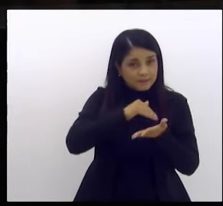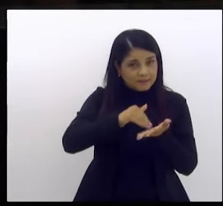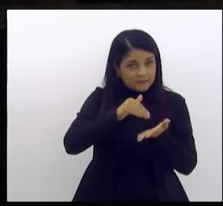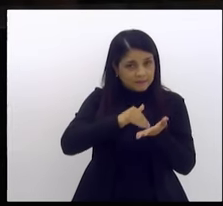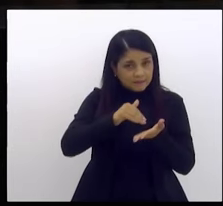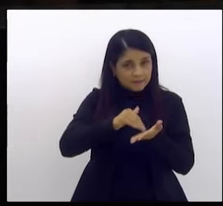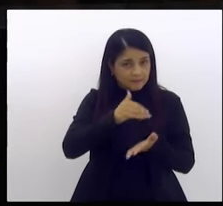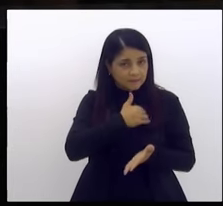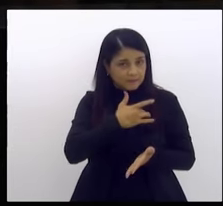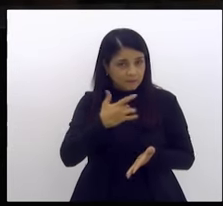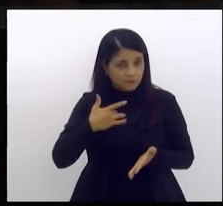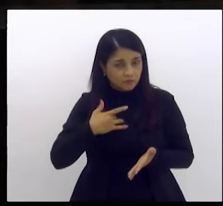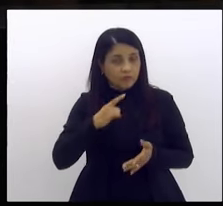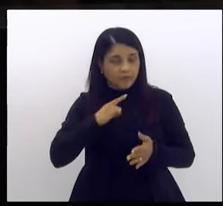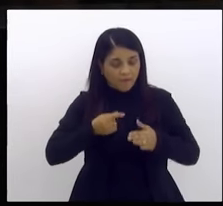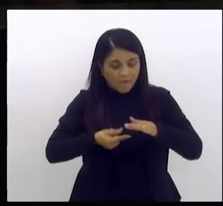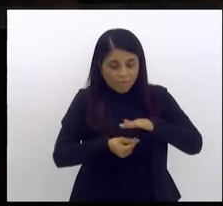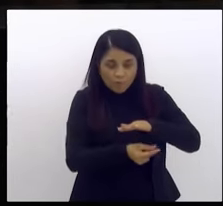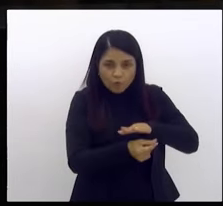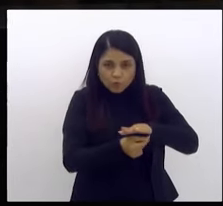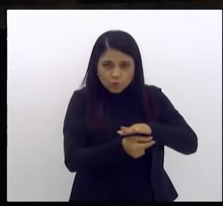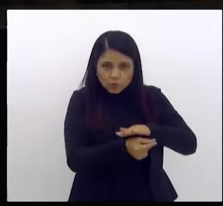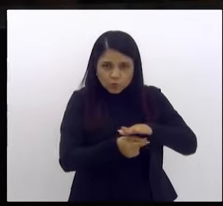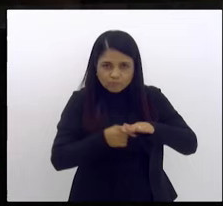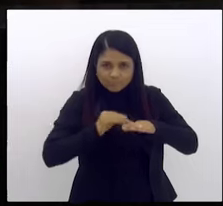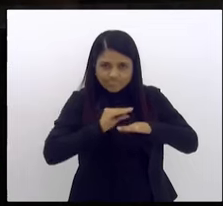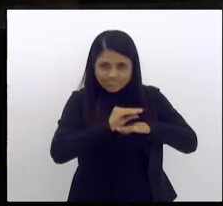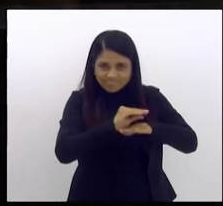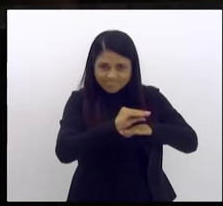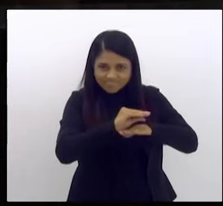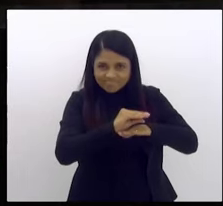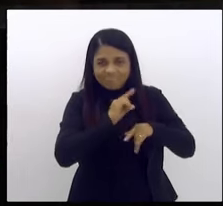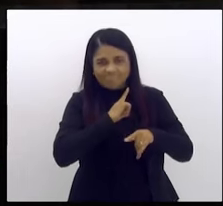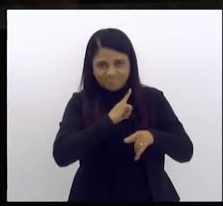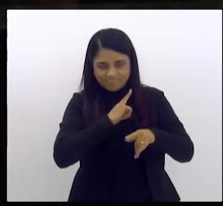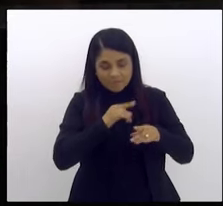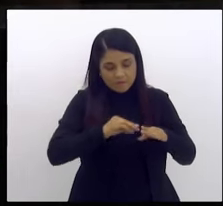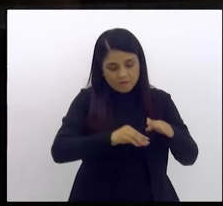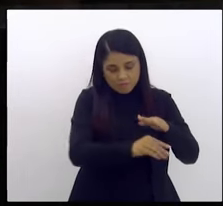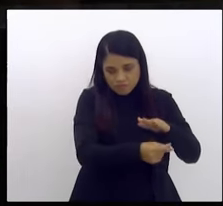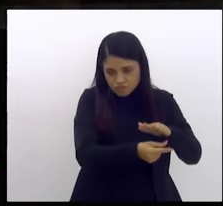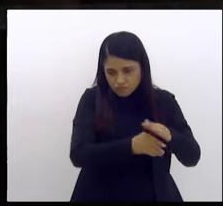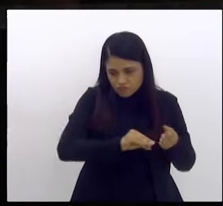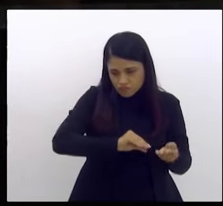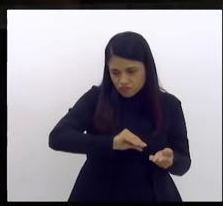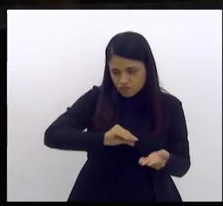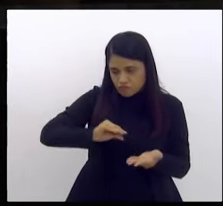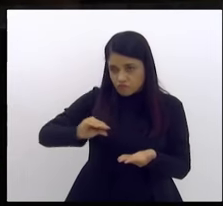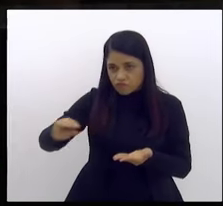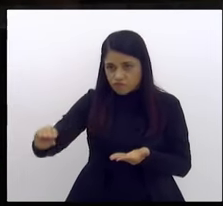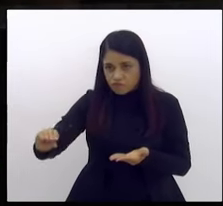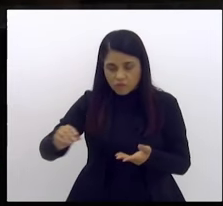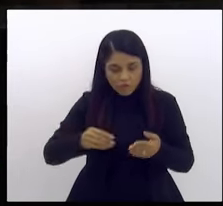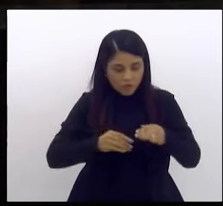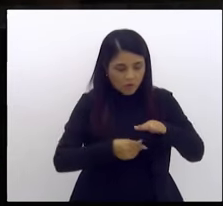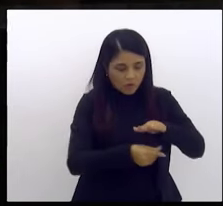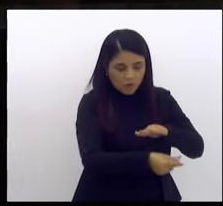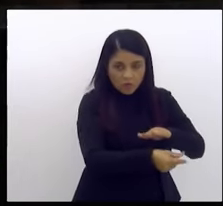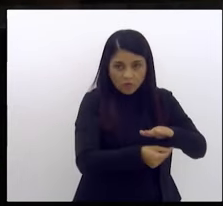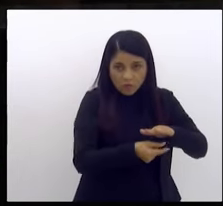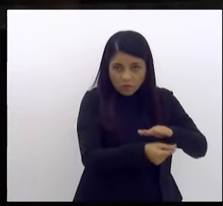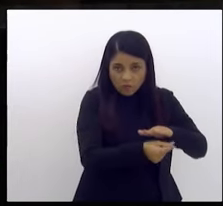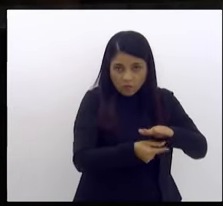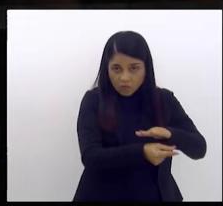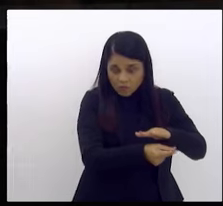Saúde tem seu fundo da saúde. Então, você faz uma transferência fundo a fundo,